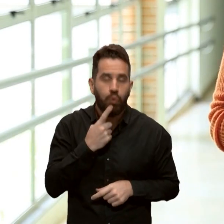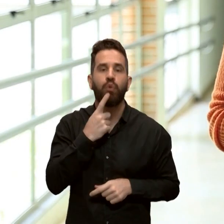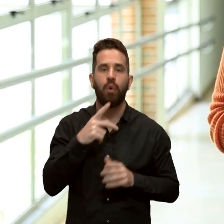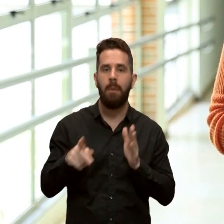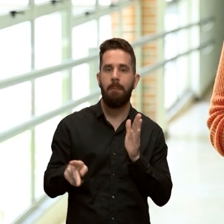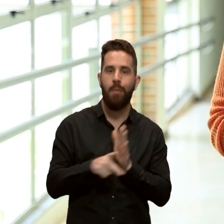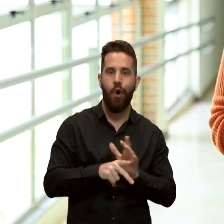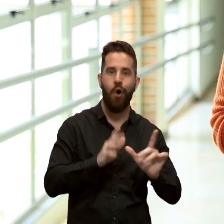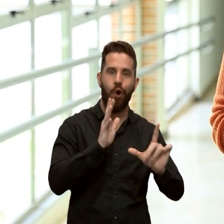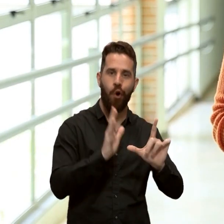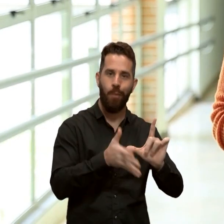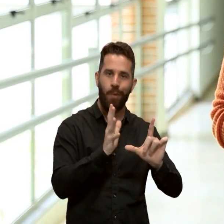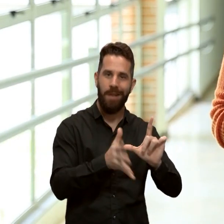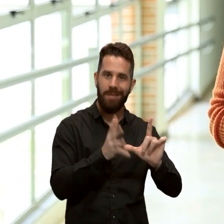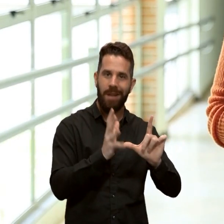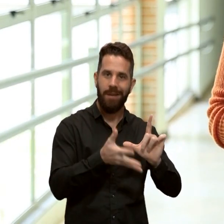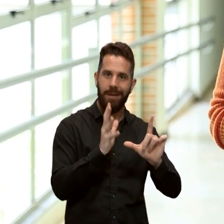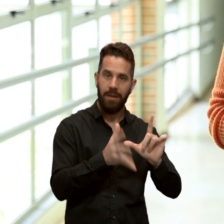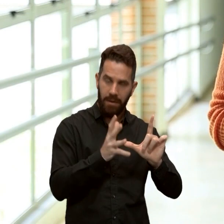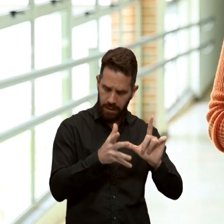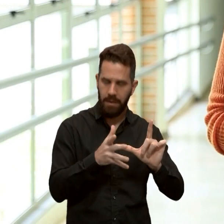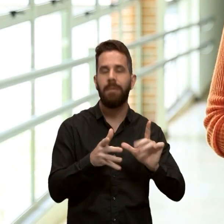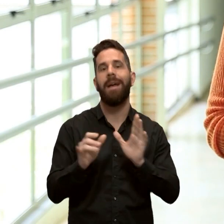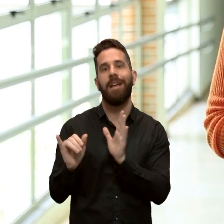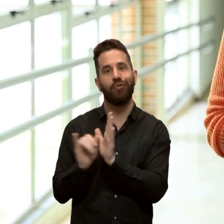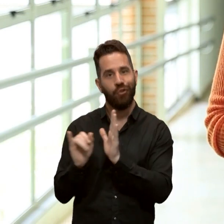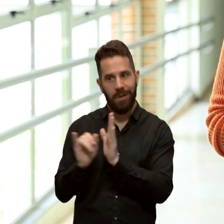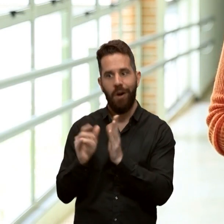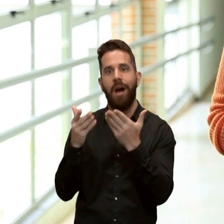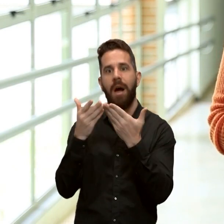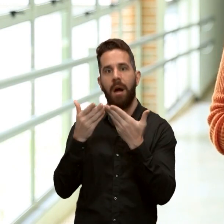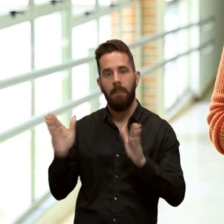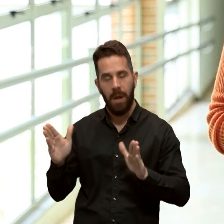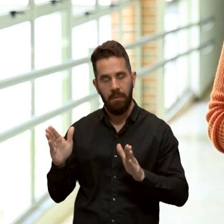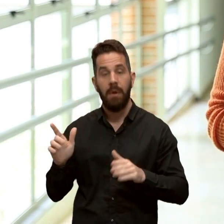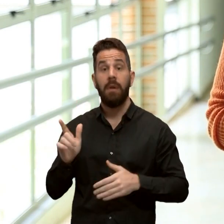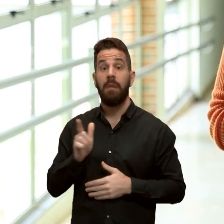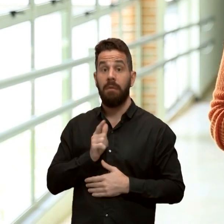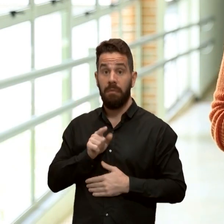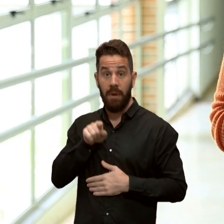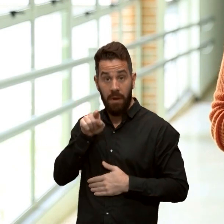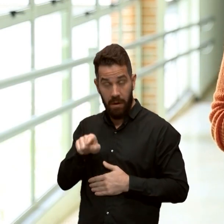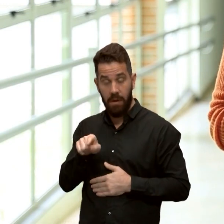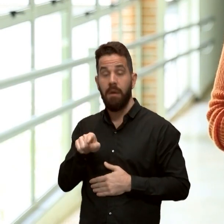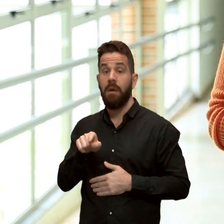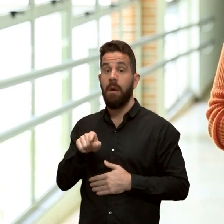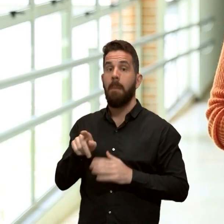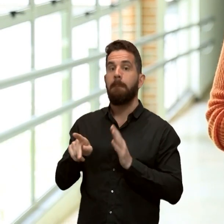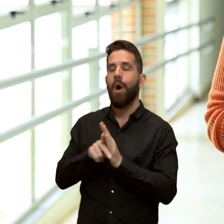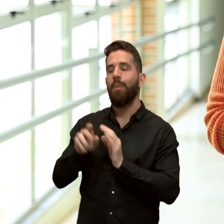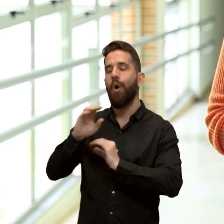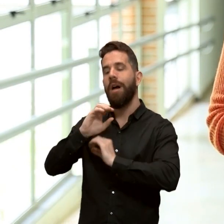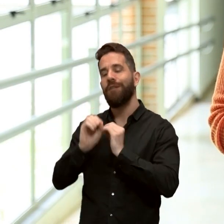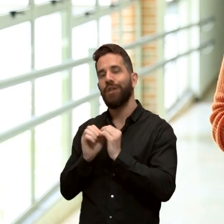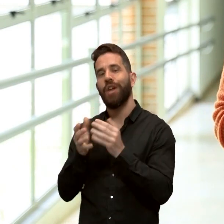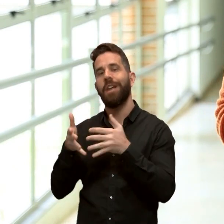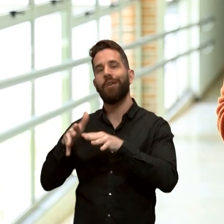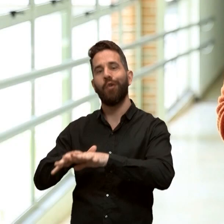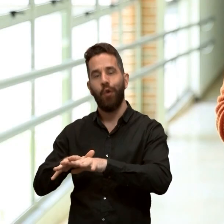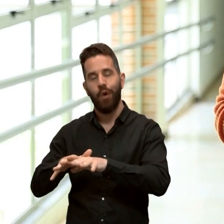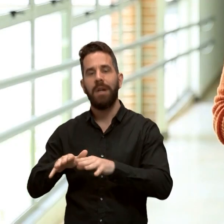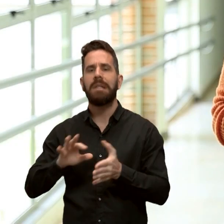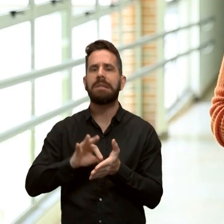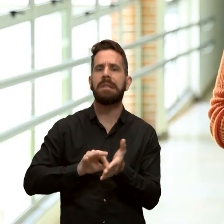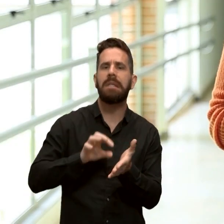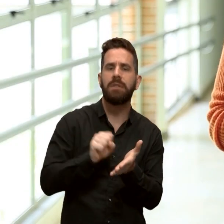Letras, Libras Licenciatura. As vagas são ofertadas por meio do programa UFG Inclui e as inscrições elas podem